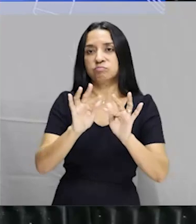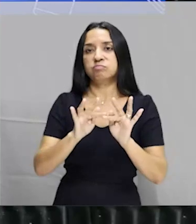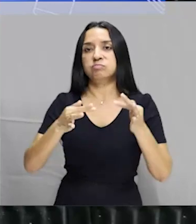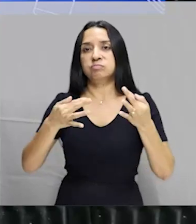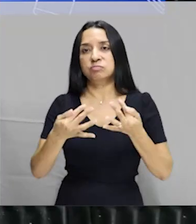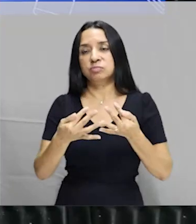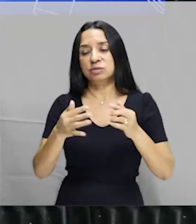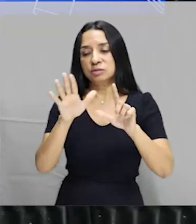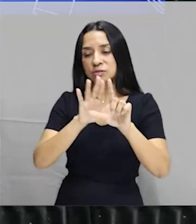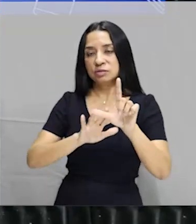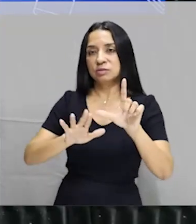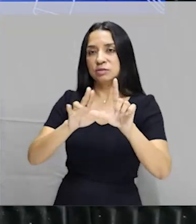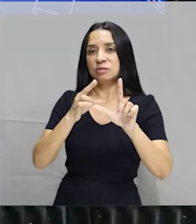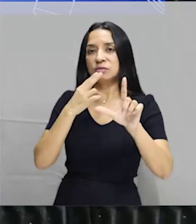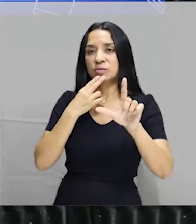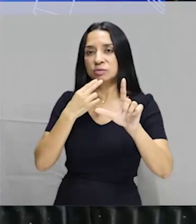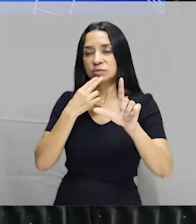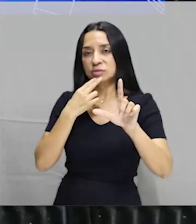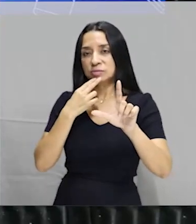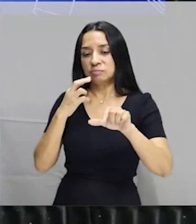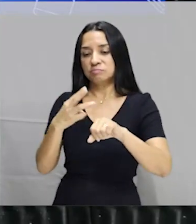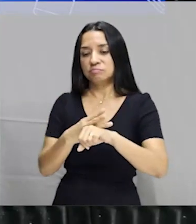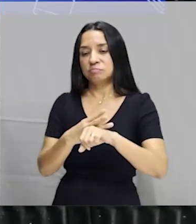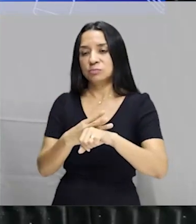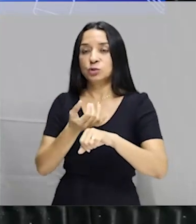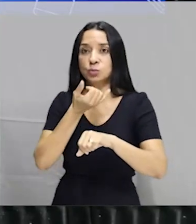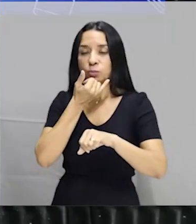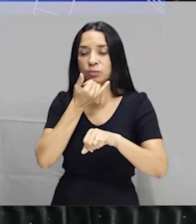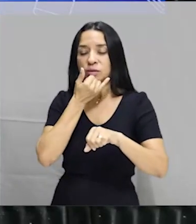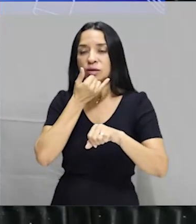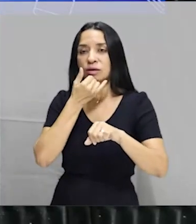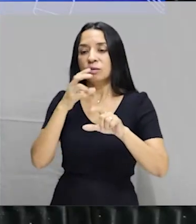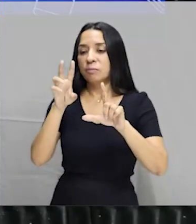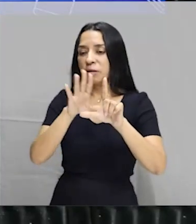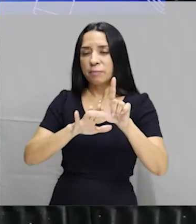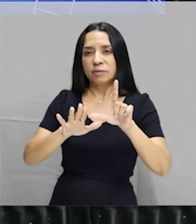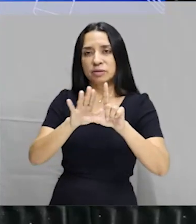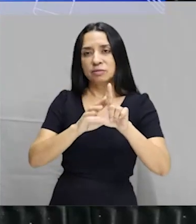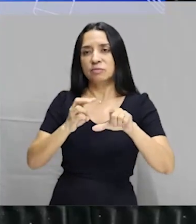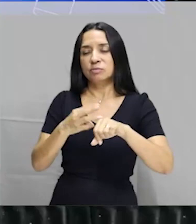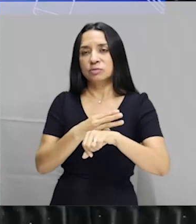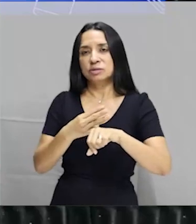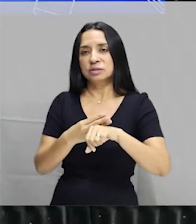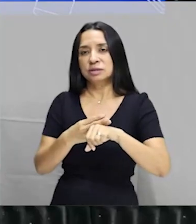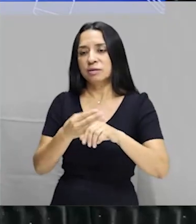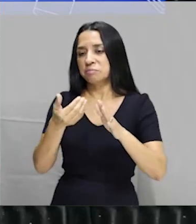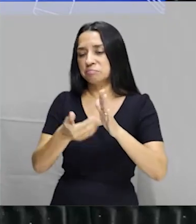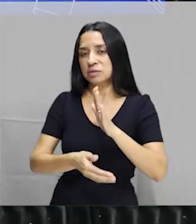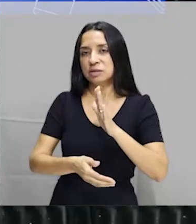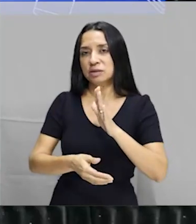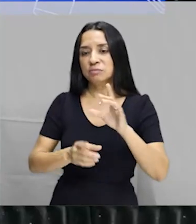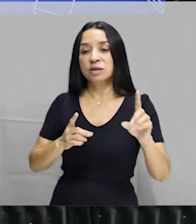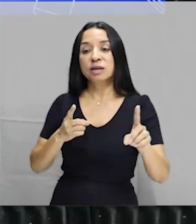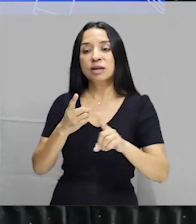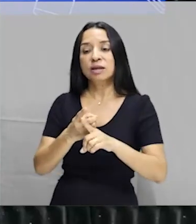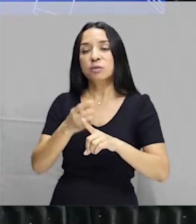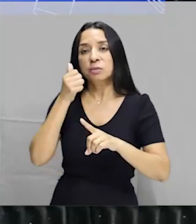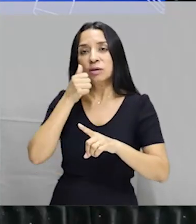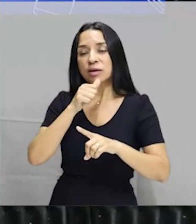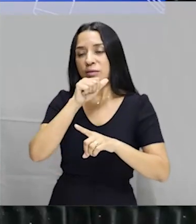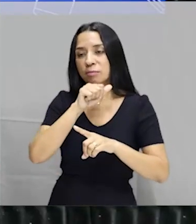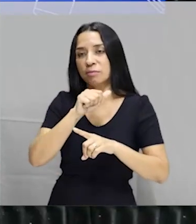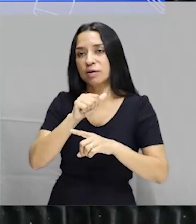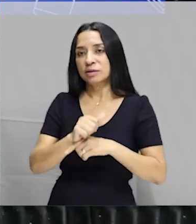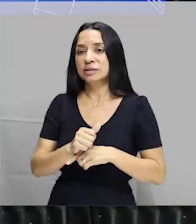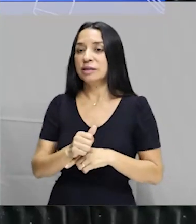Quando a plataforma do WhatsApp cai, fica um monte de memes, né? Encontrei minha mãe, descobri que eu tinha um filho, né? Porque isso não